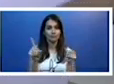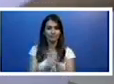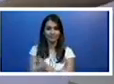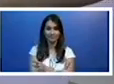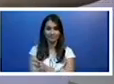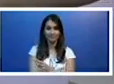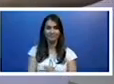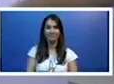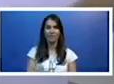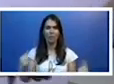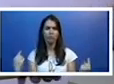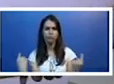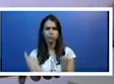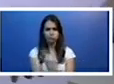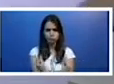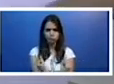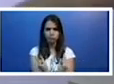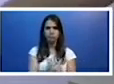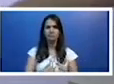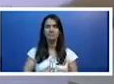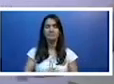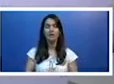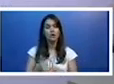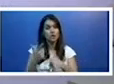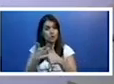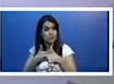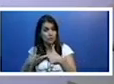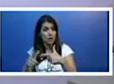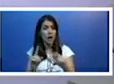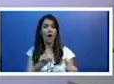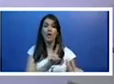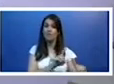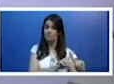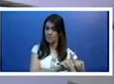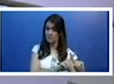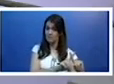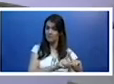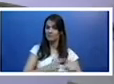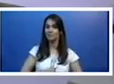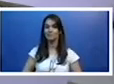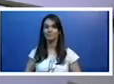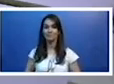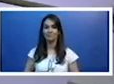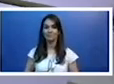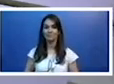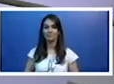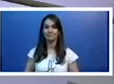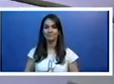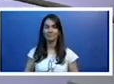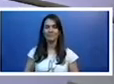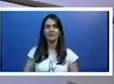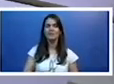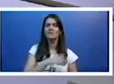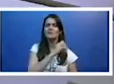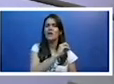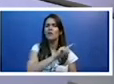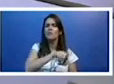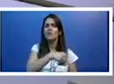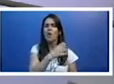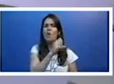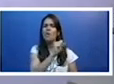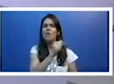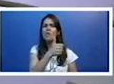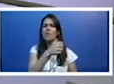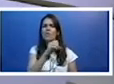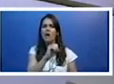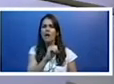Passa aqui o x, que estava dividindo, passa fazendo vezes. Então vai ficar 0,810 vezes